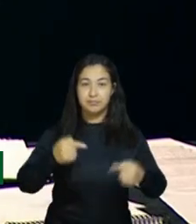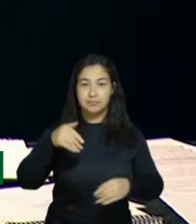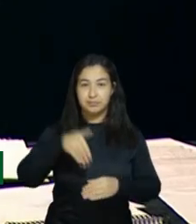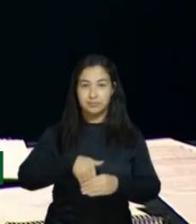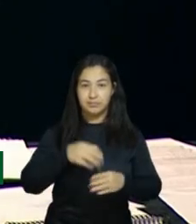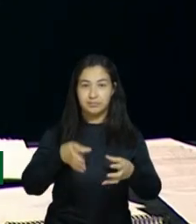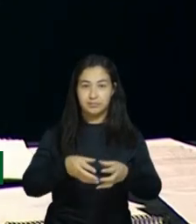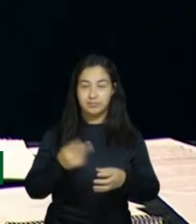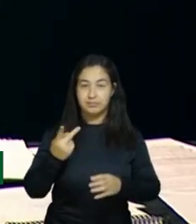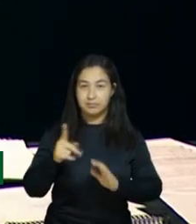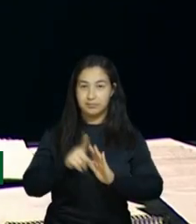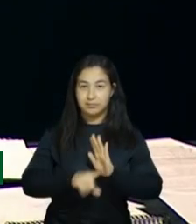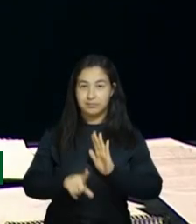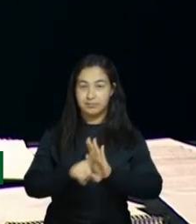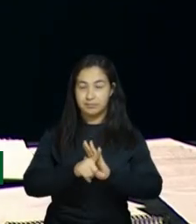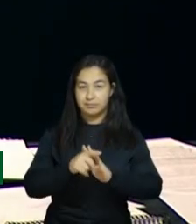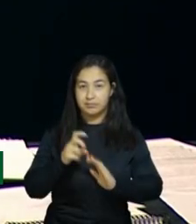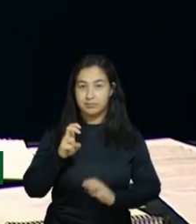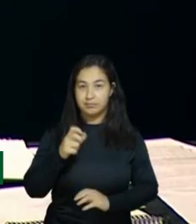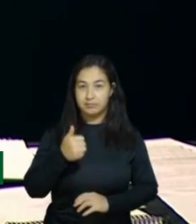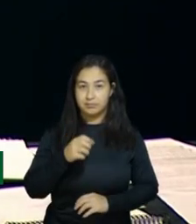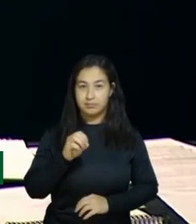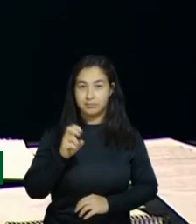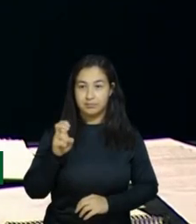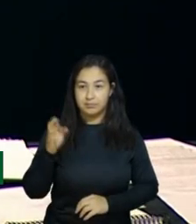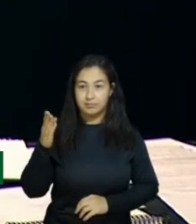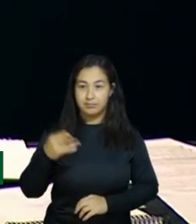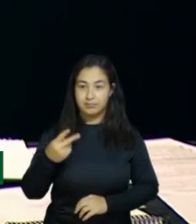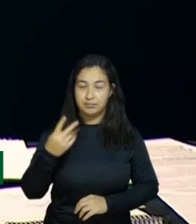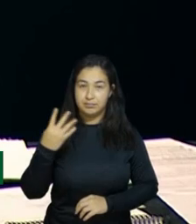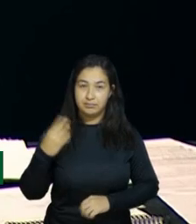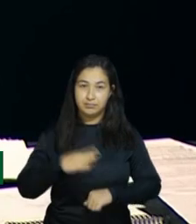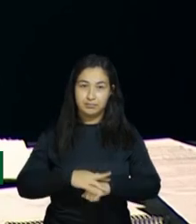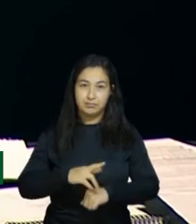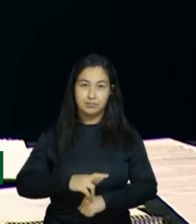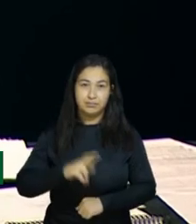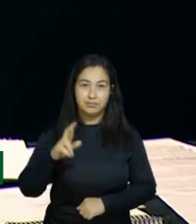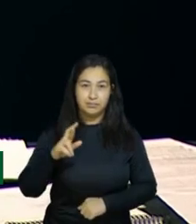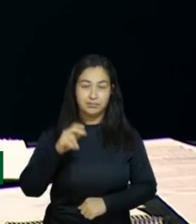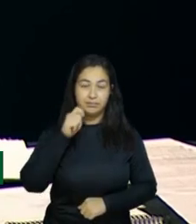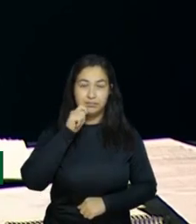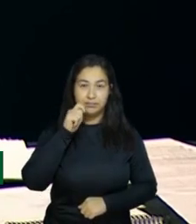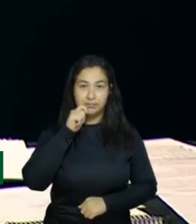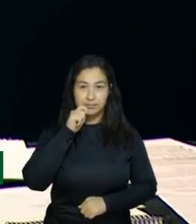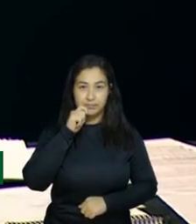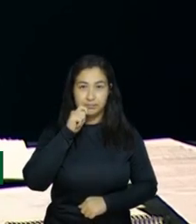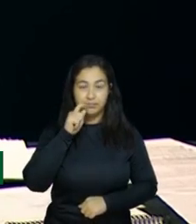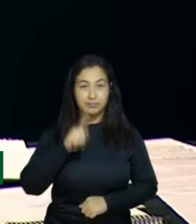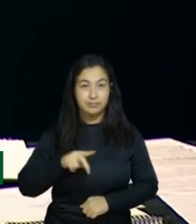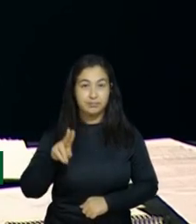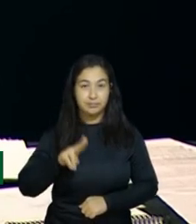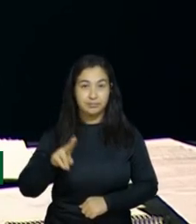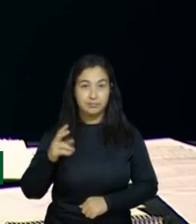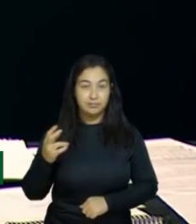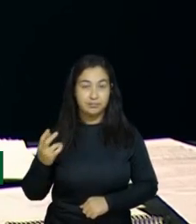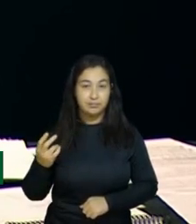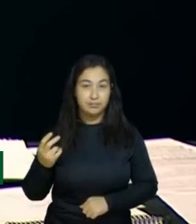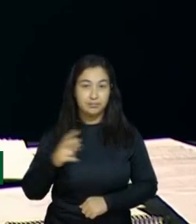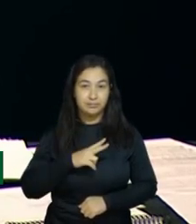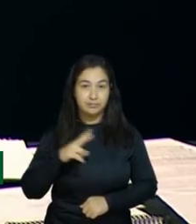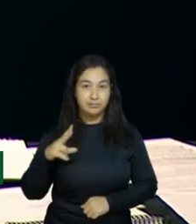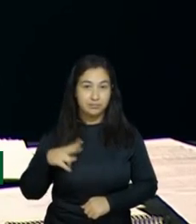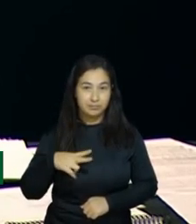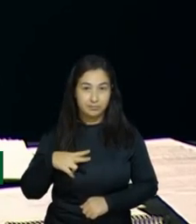turno único do projeto de lei 105/2024, autoria deputada Ana Campagnolo. Declara de utilidade pública Associação Beneficente Bem